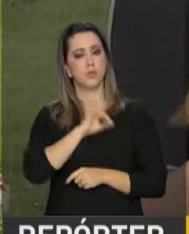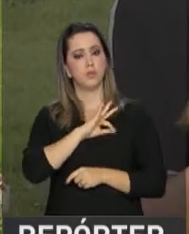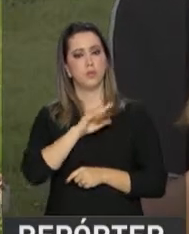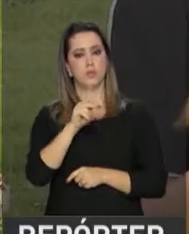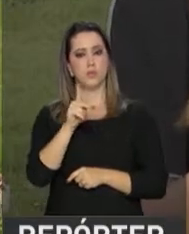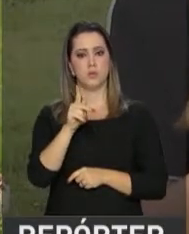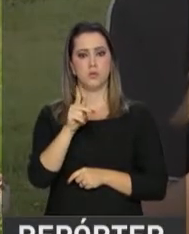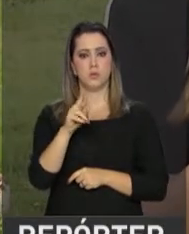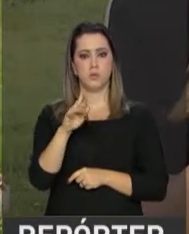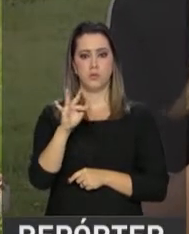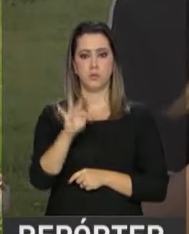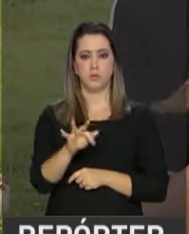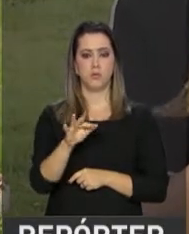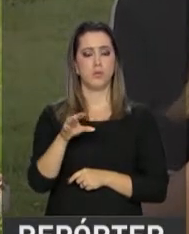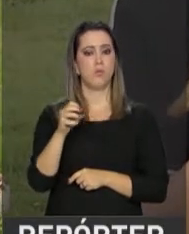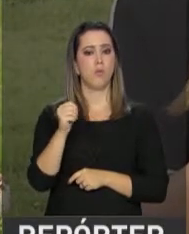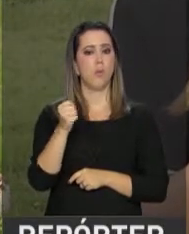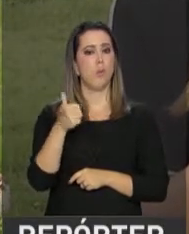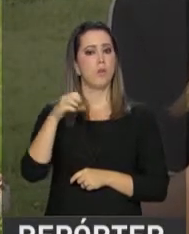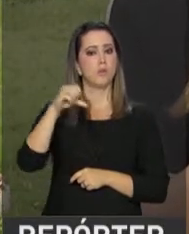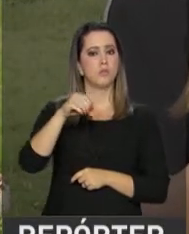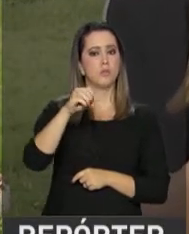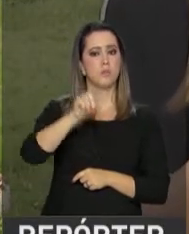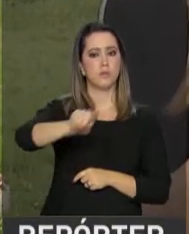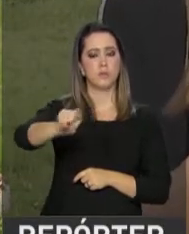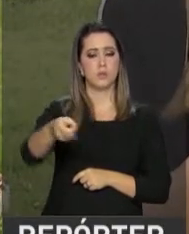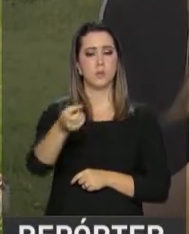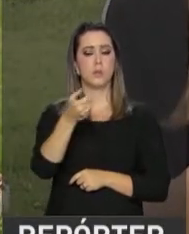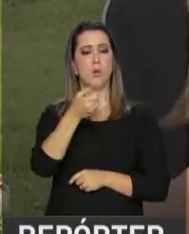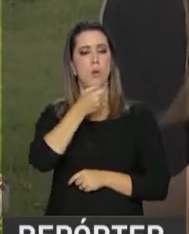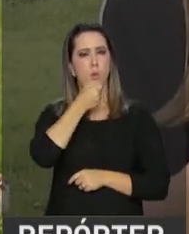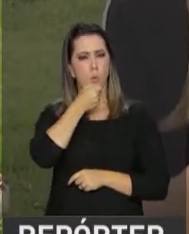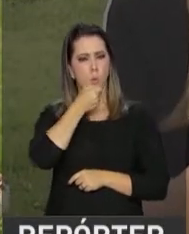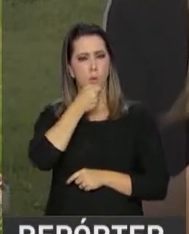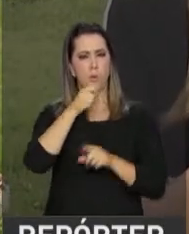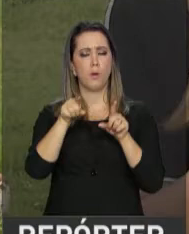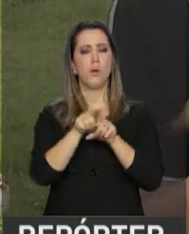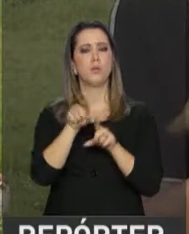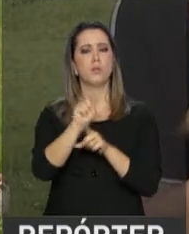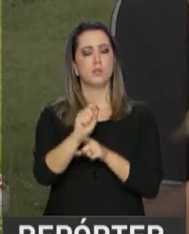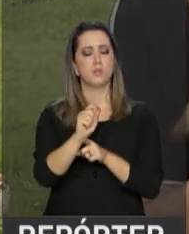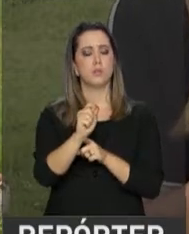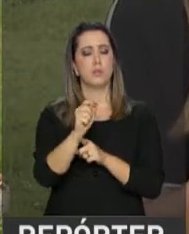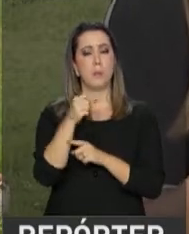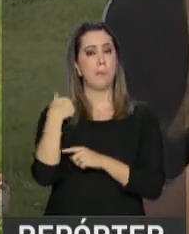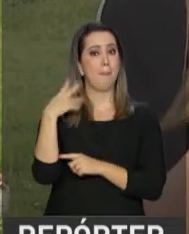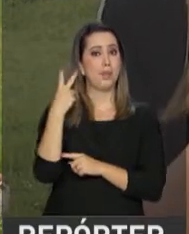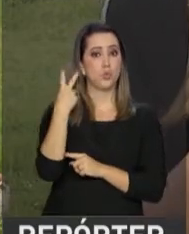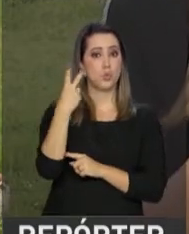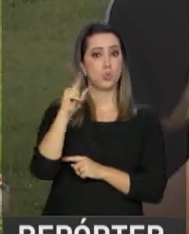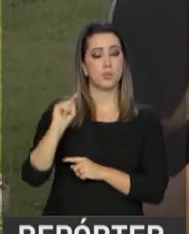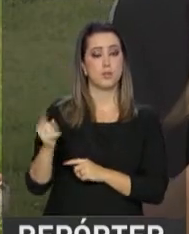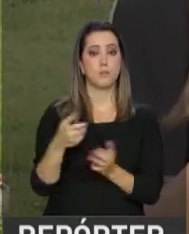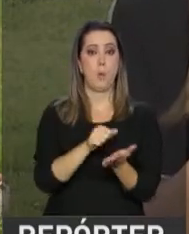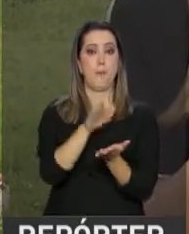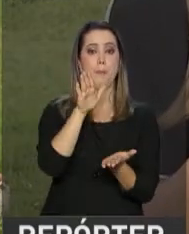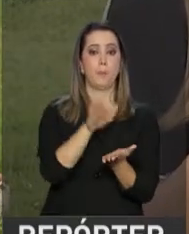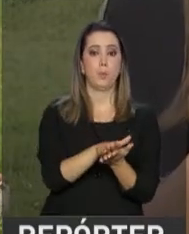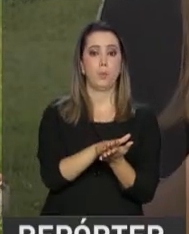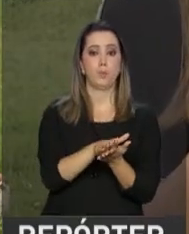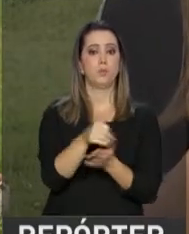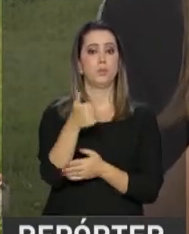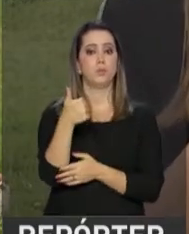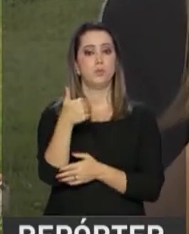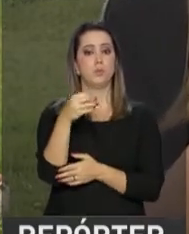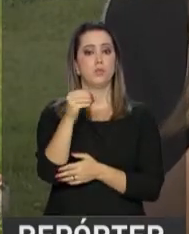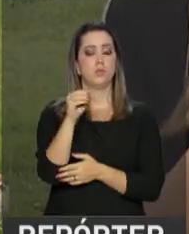Federal realizou quase 99 mil testes por bafômetro, que resultaram em mais de 2 mil multas. 108 mil pessoas